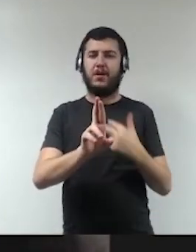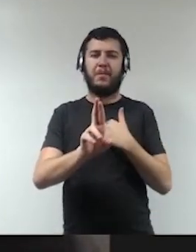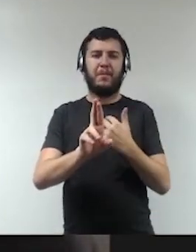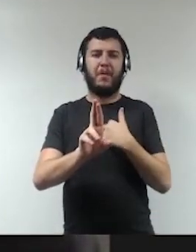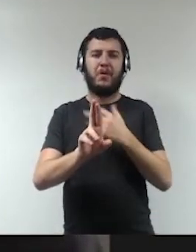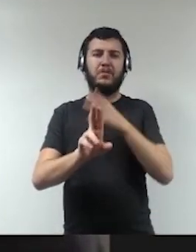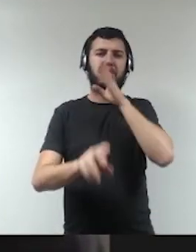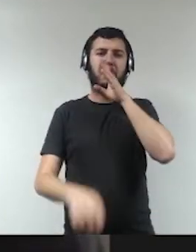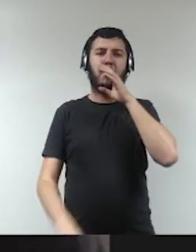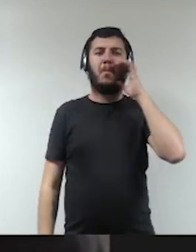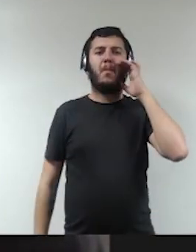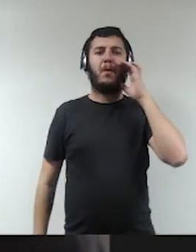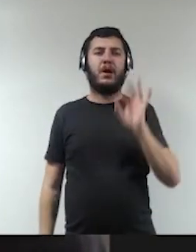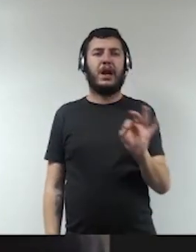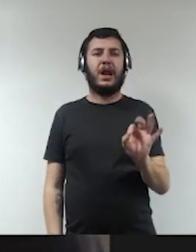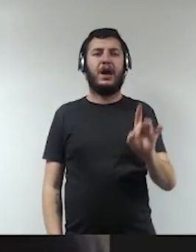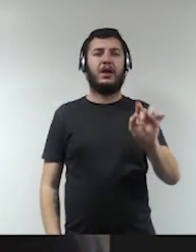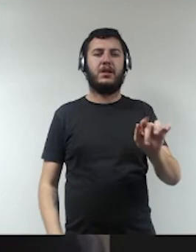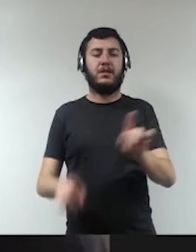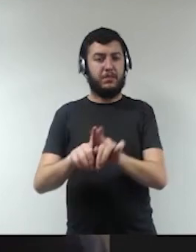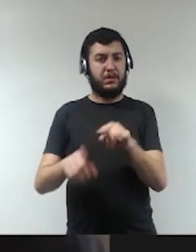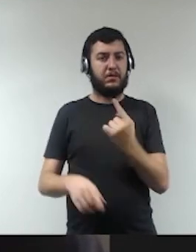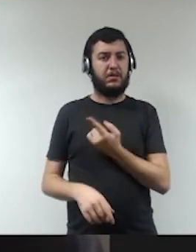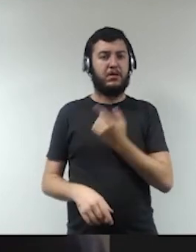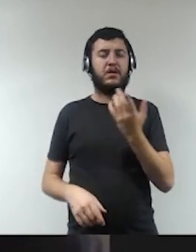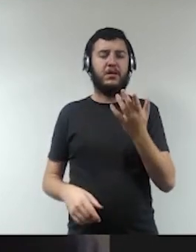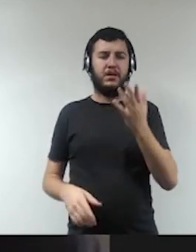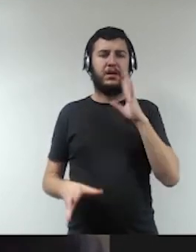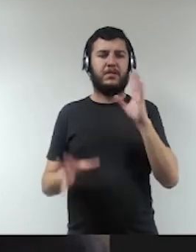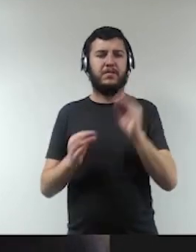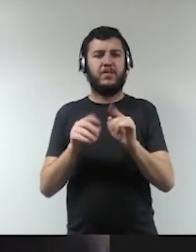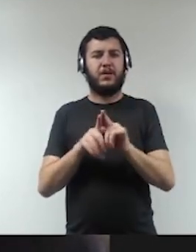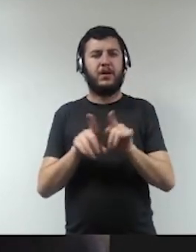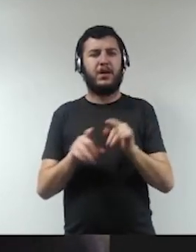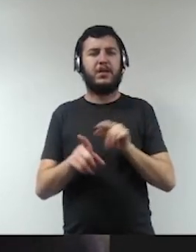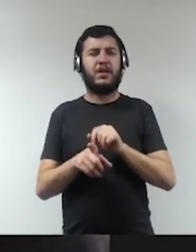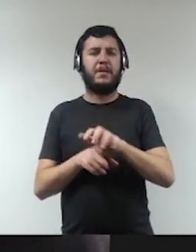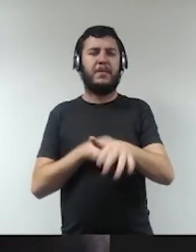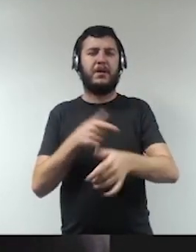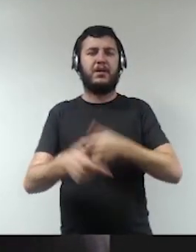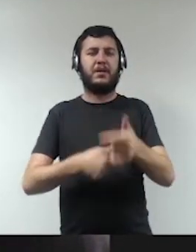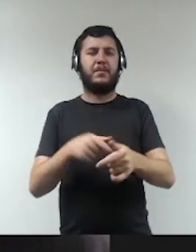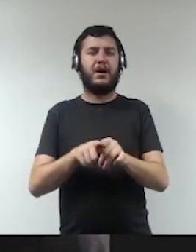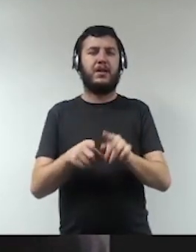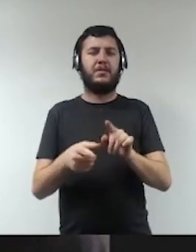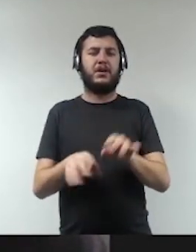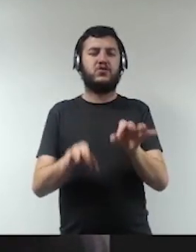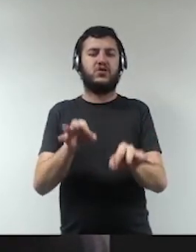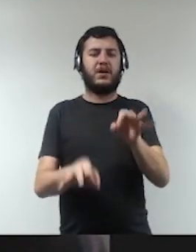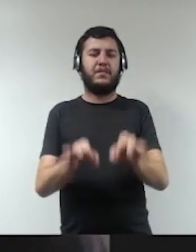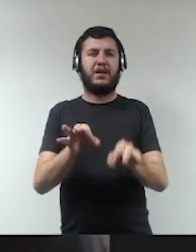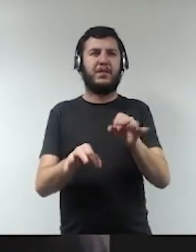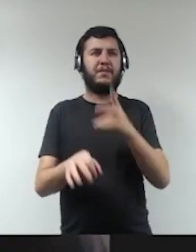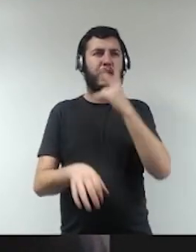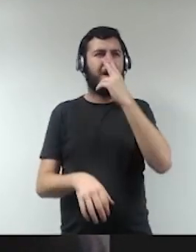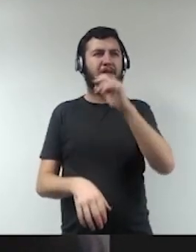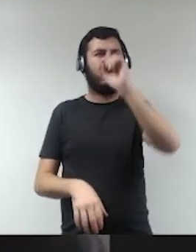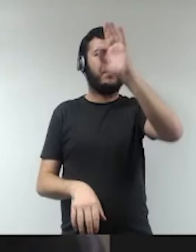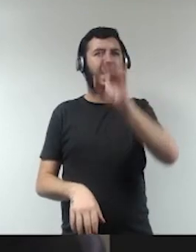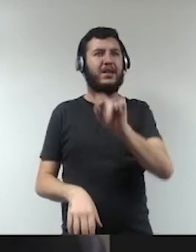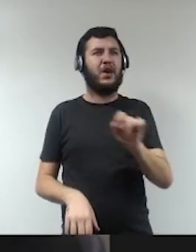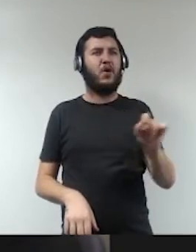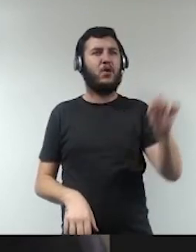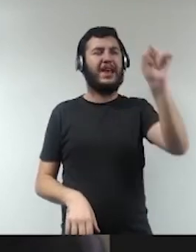de demandas e a diversidade dos julgamentos, são 17 mil juízes, me parece, no Brasil.